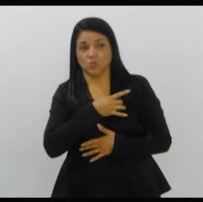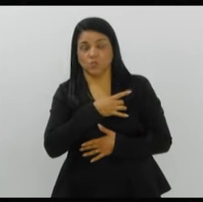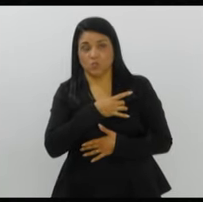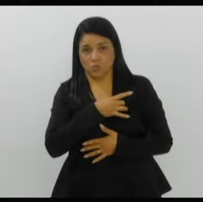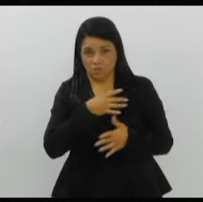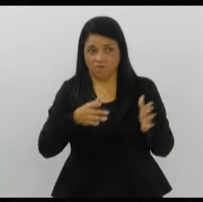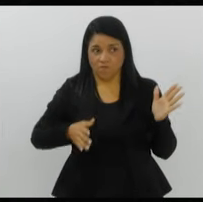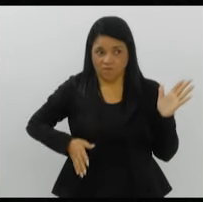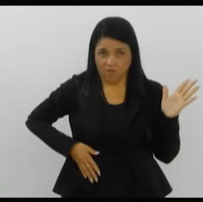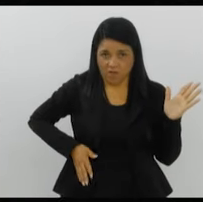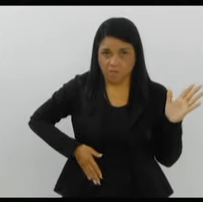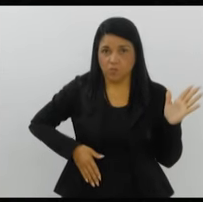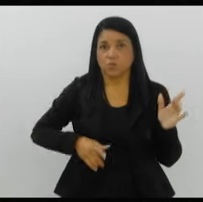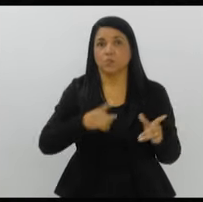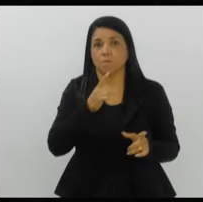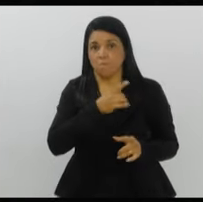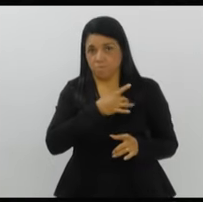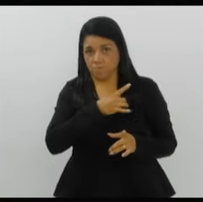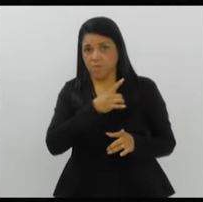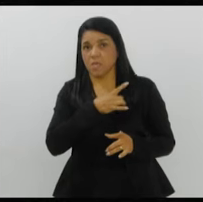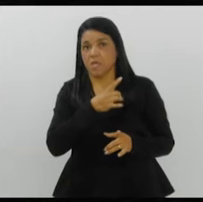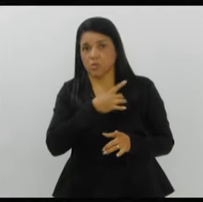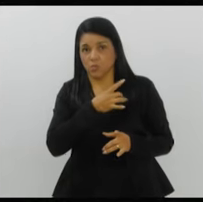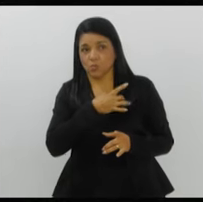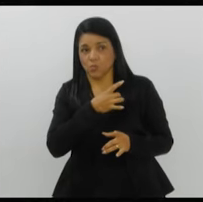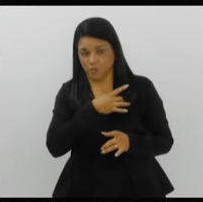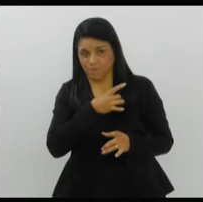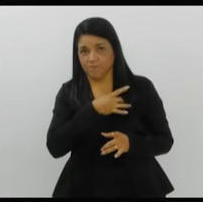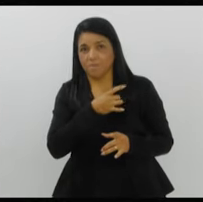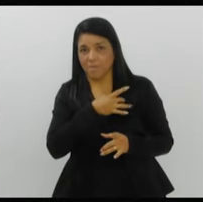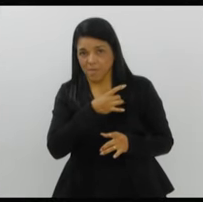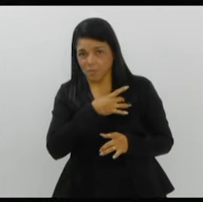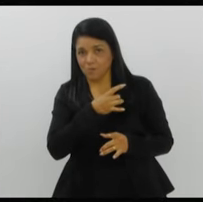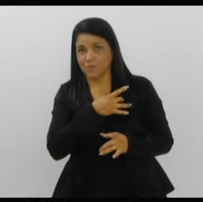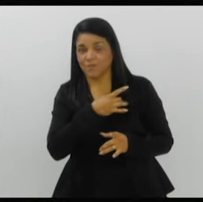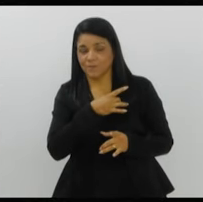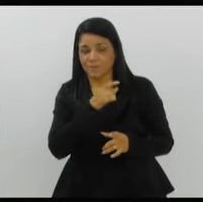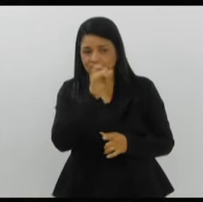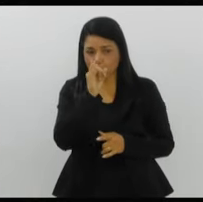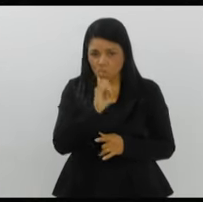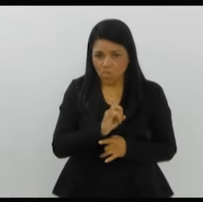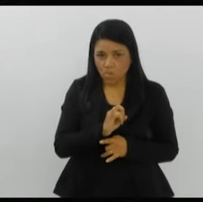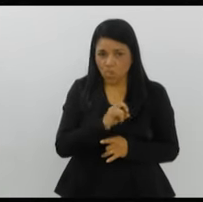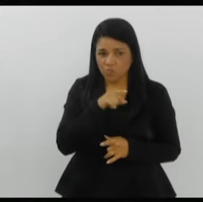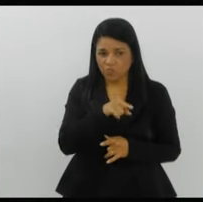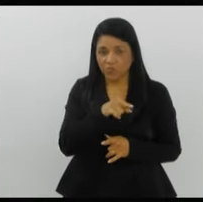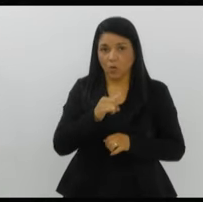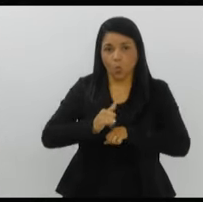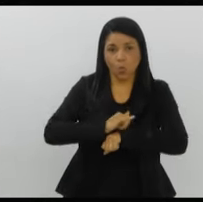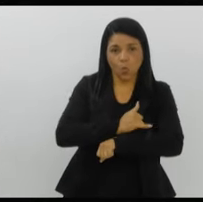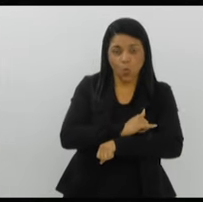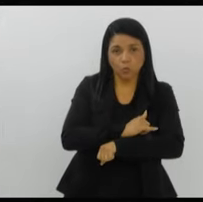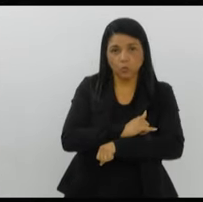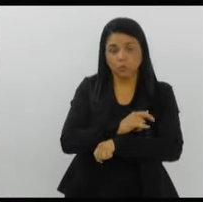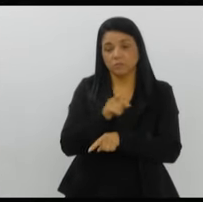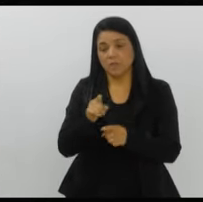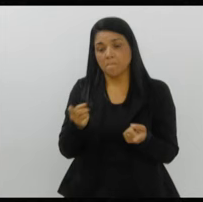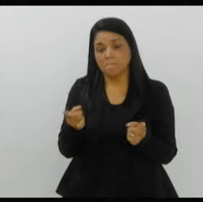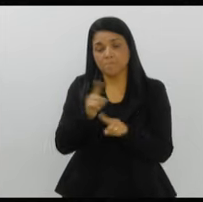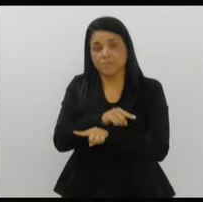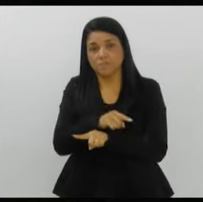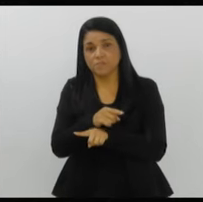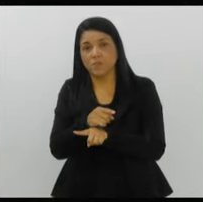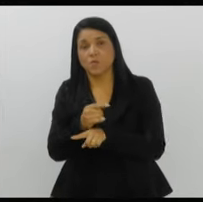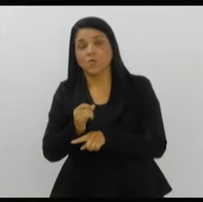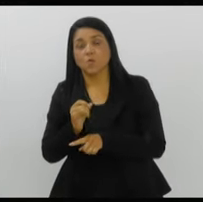vagabundos tinham medo. Ele usava até pseudônimo diferente. Se ele era magro, ele falava, chamava de gordo. Se era gordo, pedia para chamar de magro,